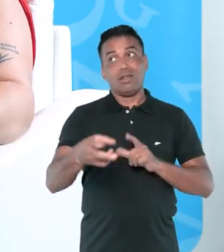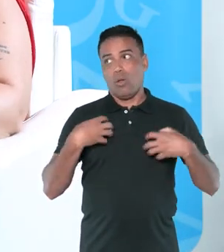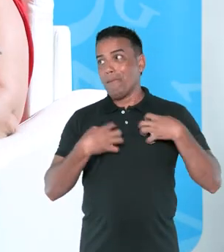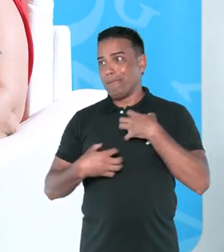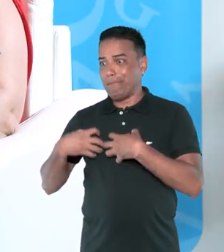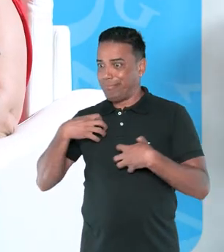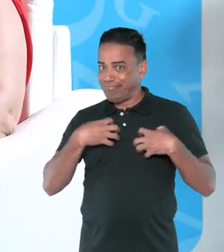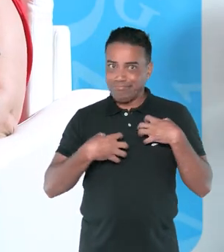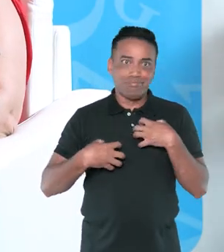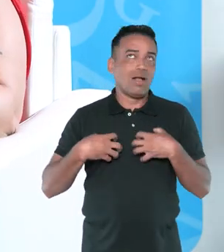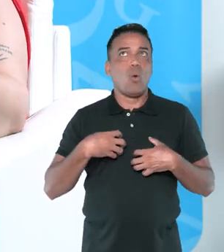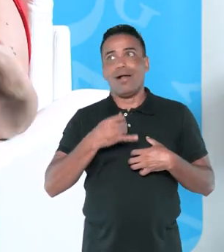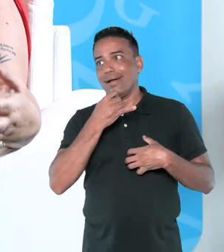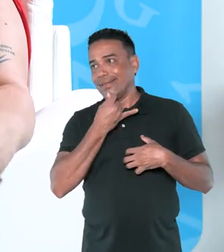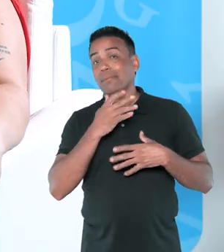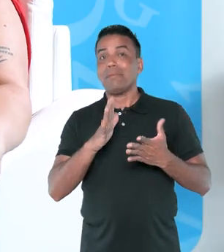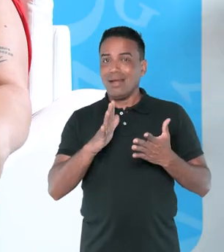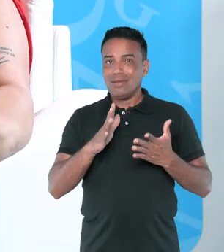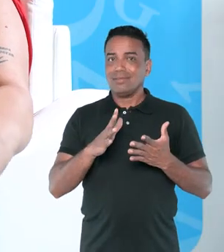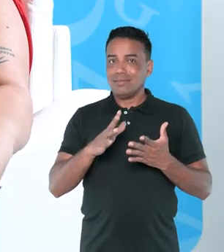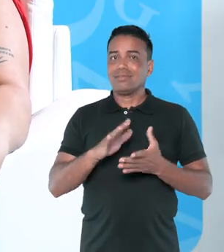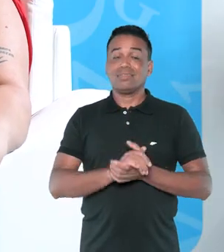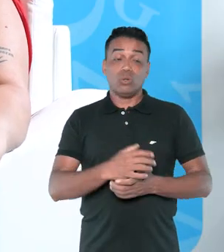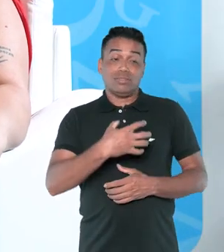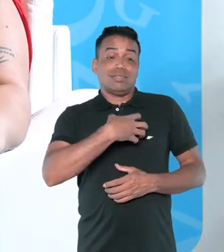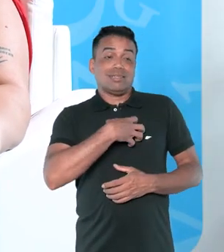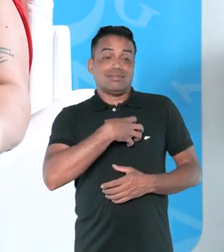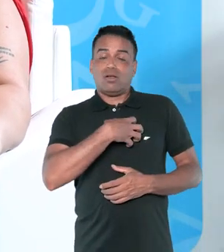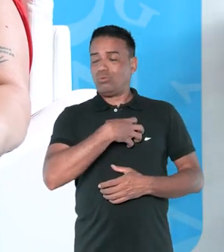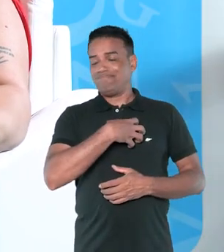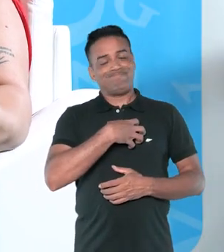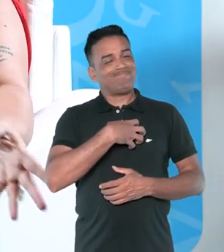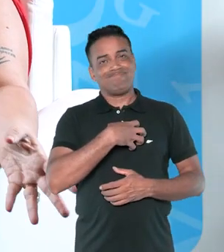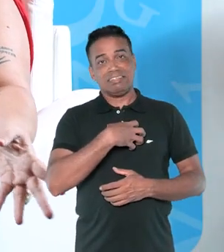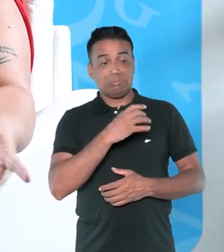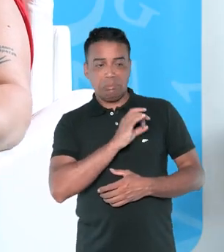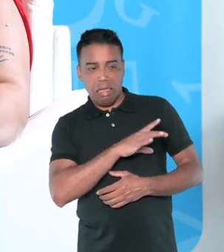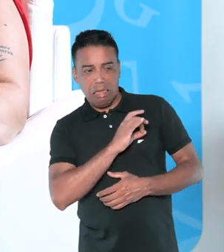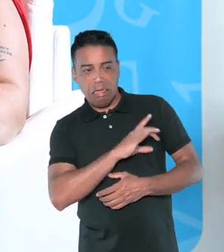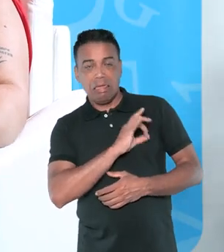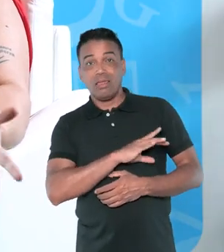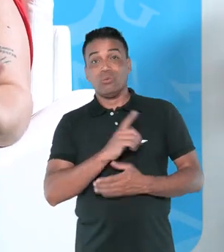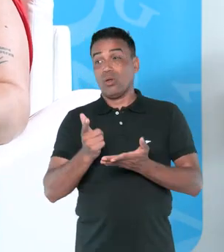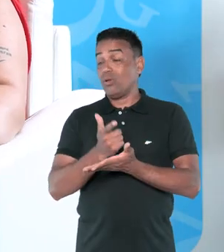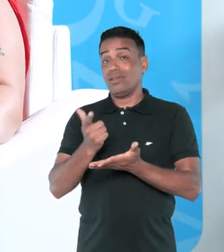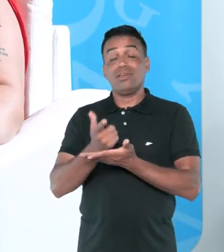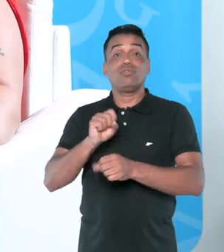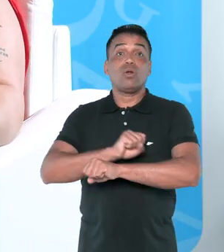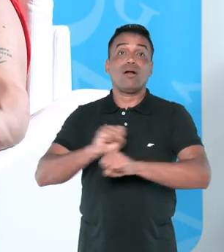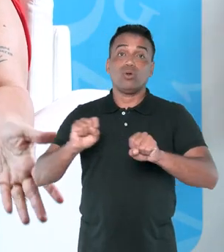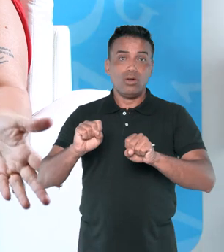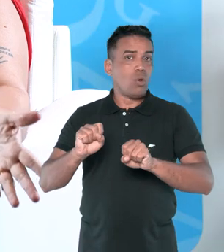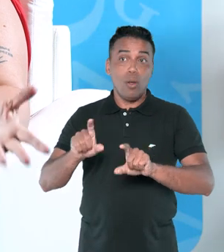mas eu confesso que eu tive essa sensação também também de medo, porque é um livro que eu gosto muito, não é o meu